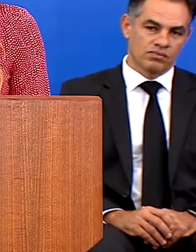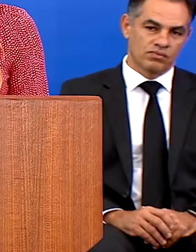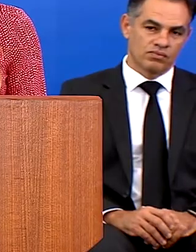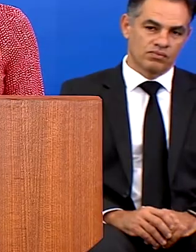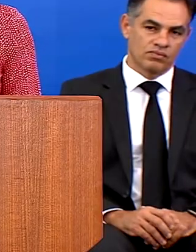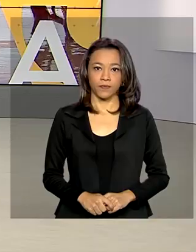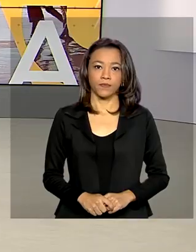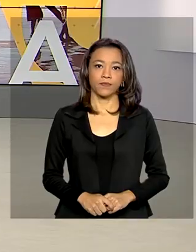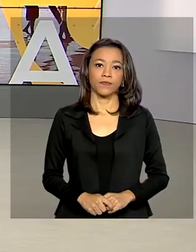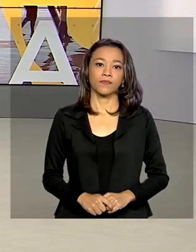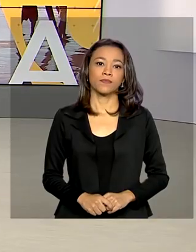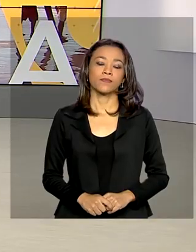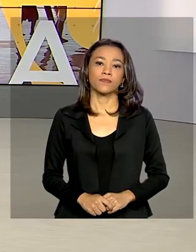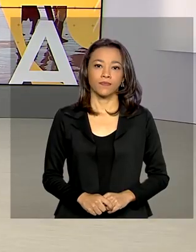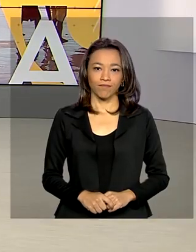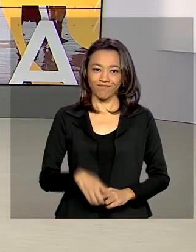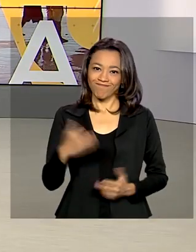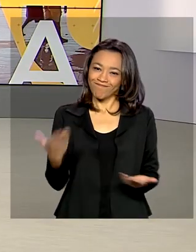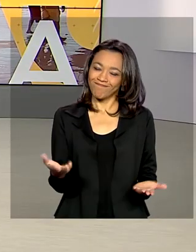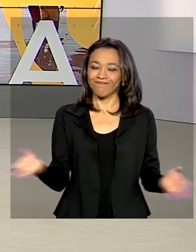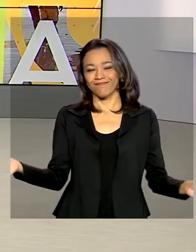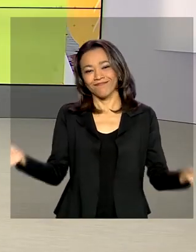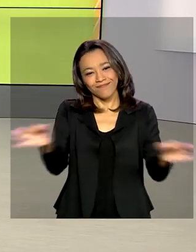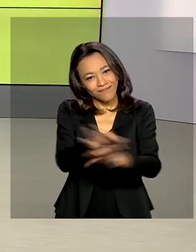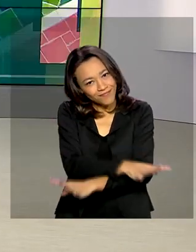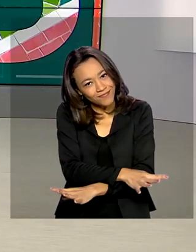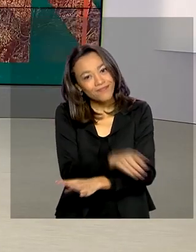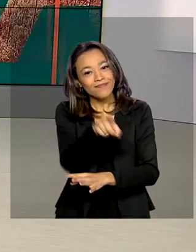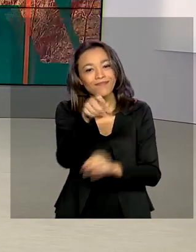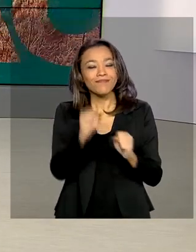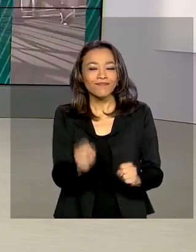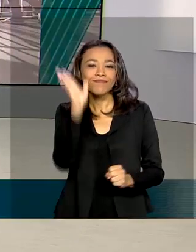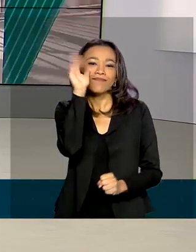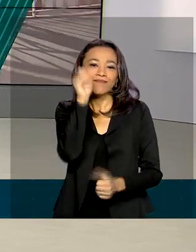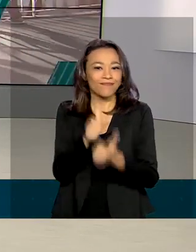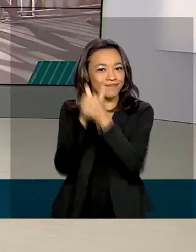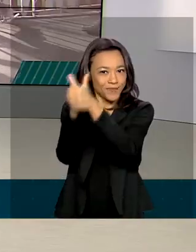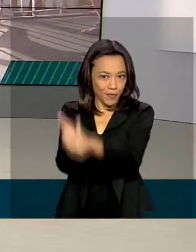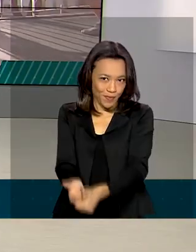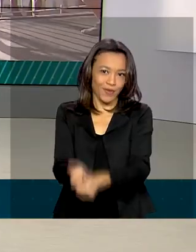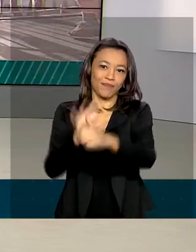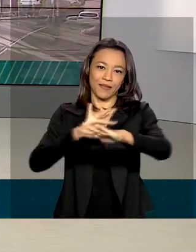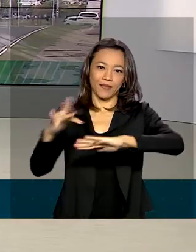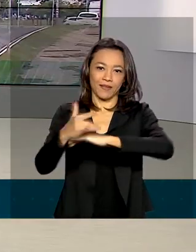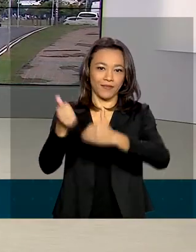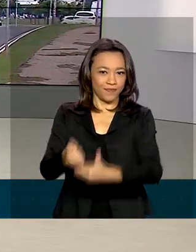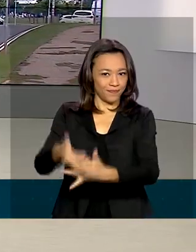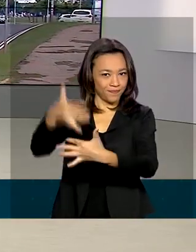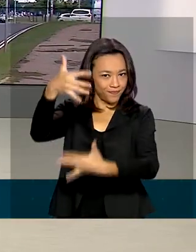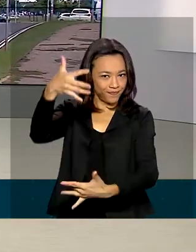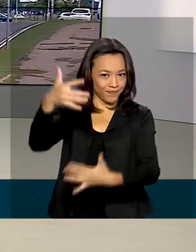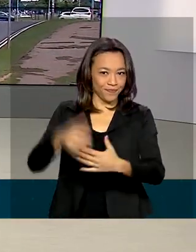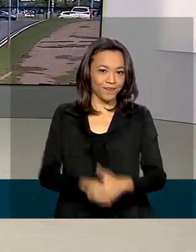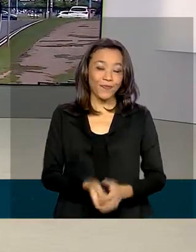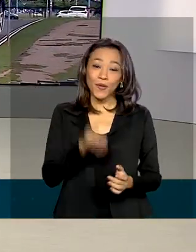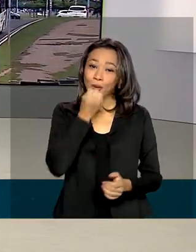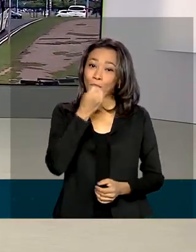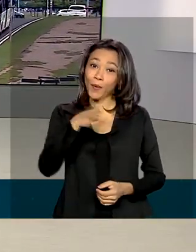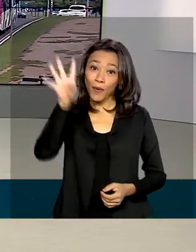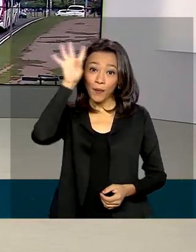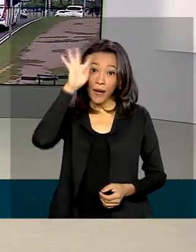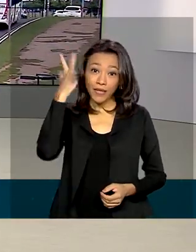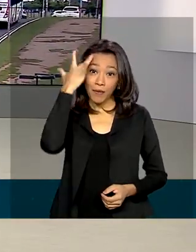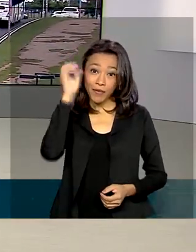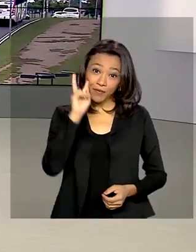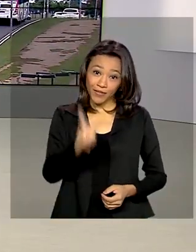população e o brasil em dia termina aqui você pode nos acompanhar também pelas redes sociais boa quarta-feira